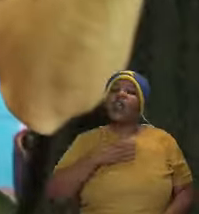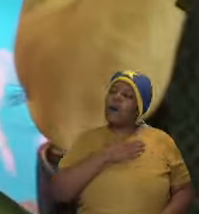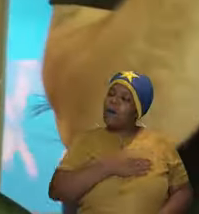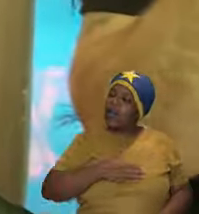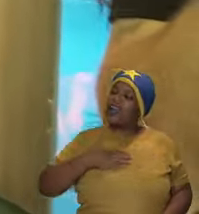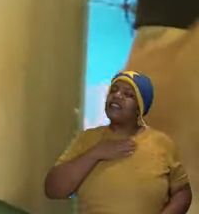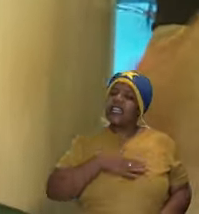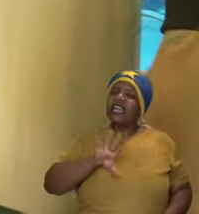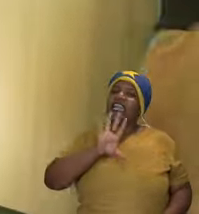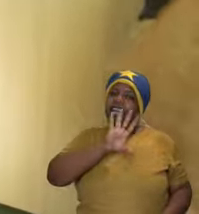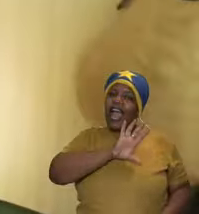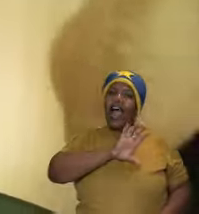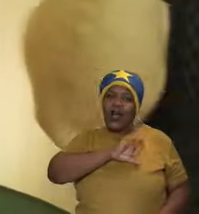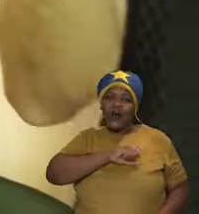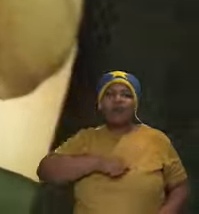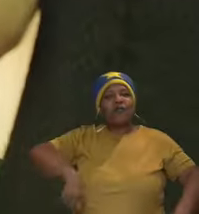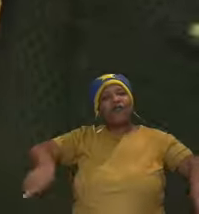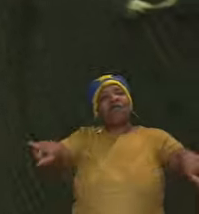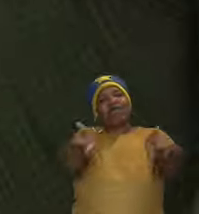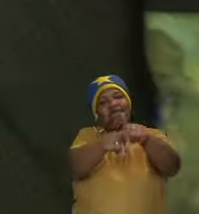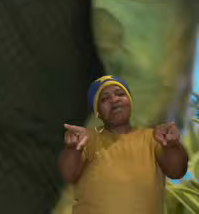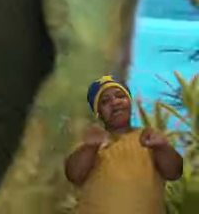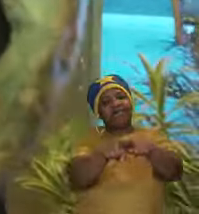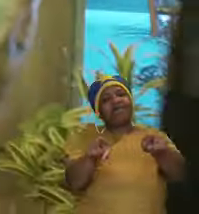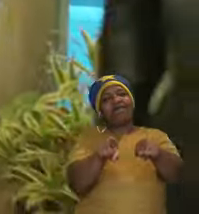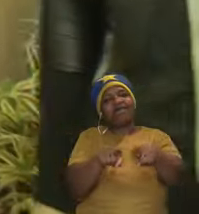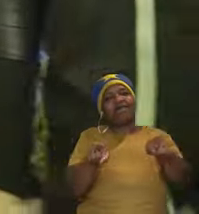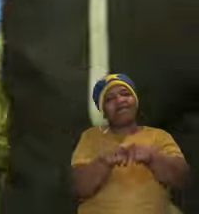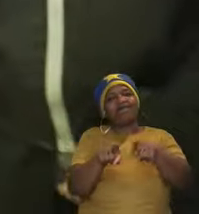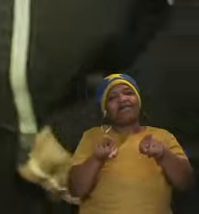e amor também.